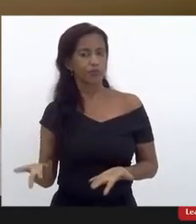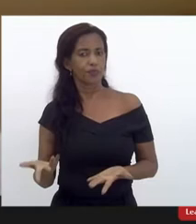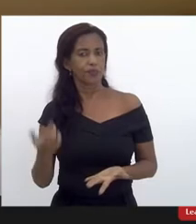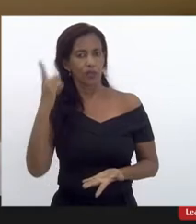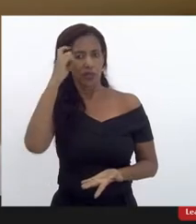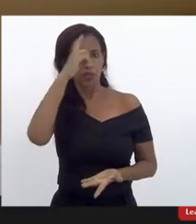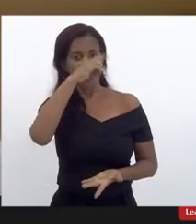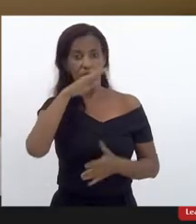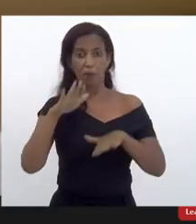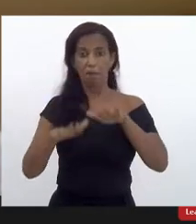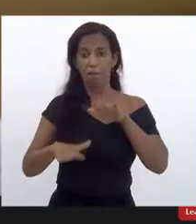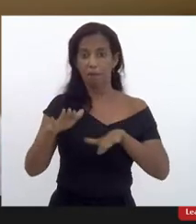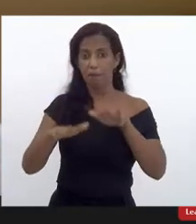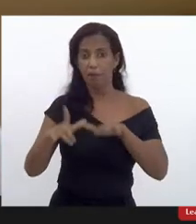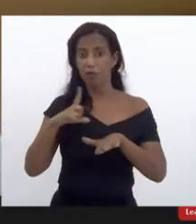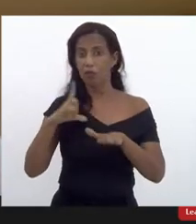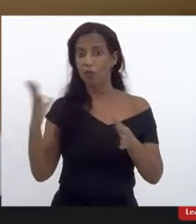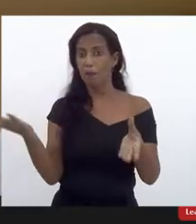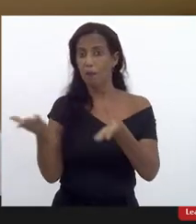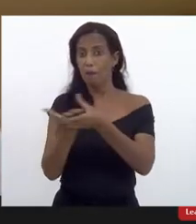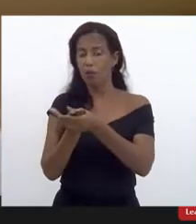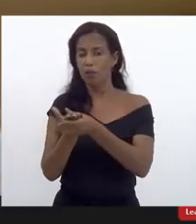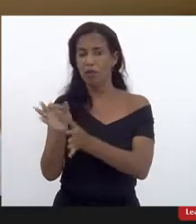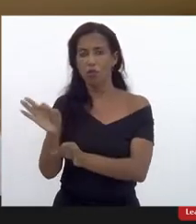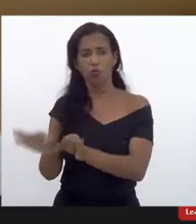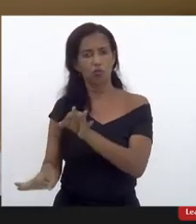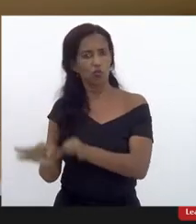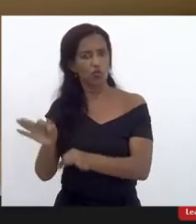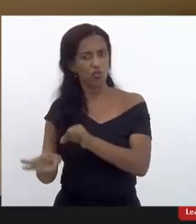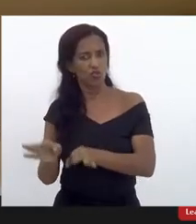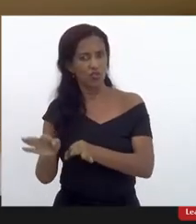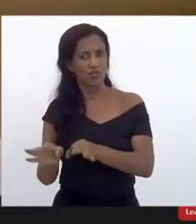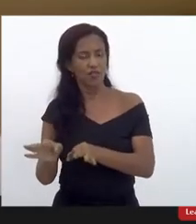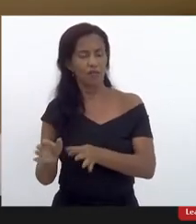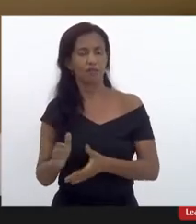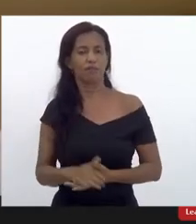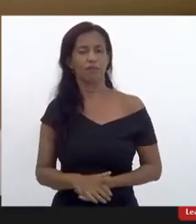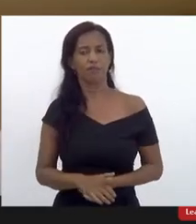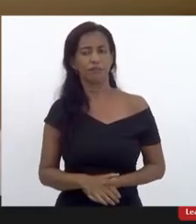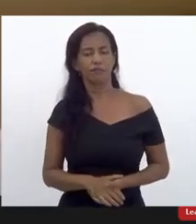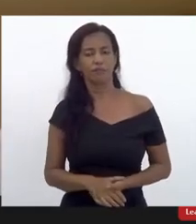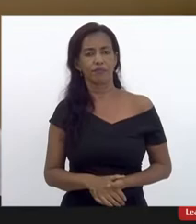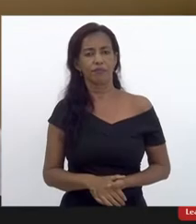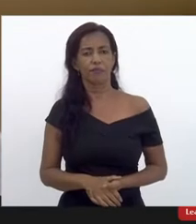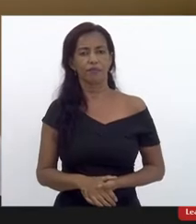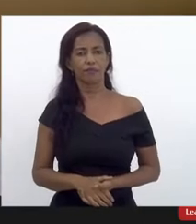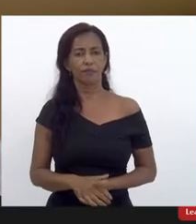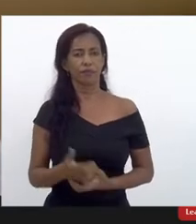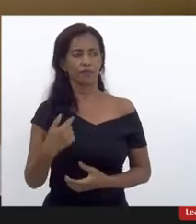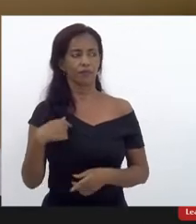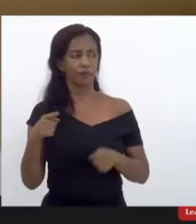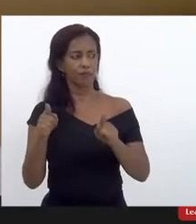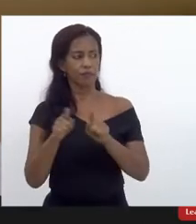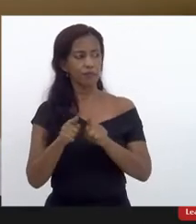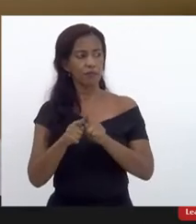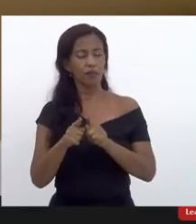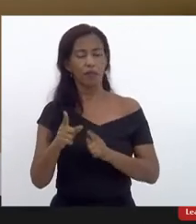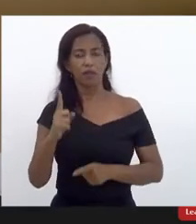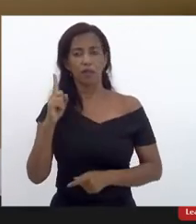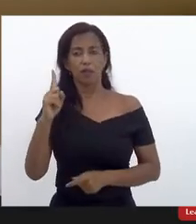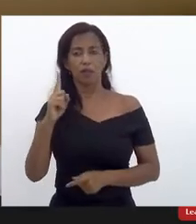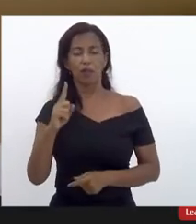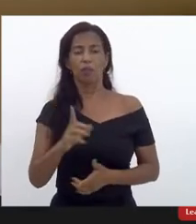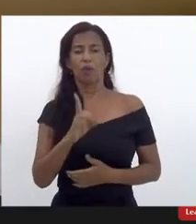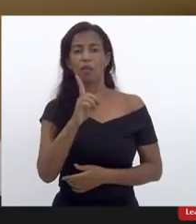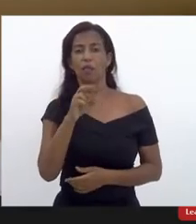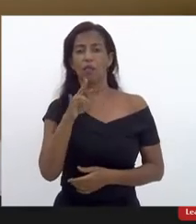Pública, mesmo tendo sido processada judicialmente com citação por oficial de justiça. Eu também recebi uma denúncia, e já faço